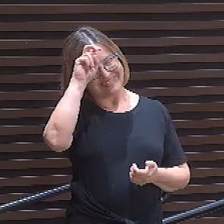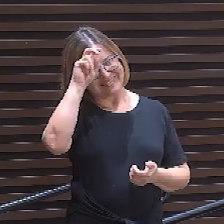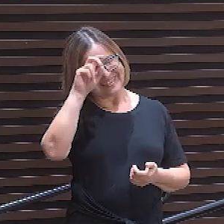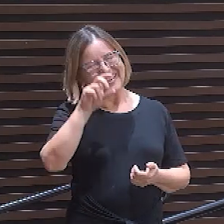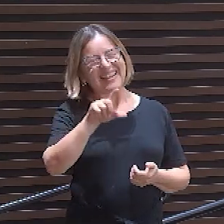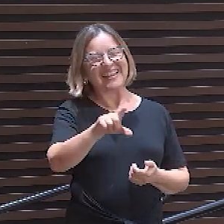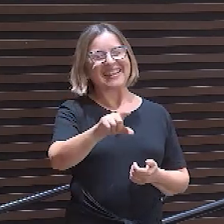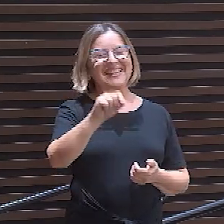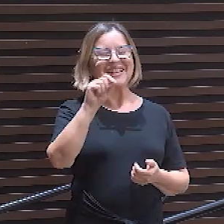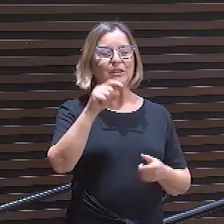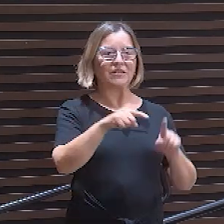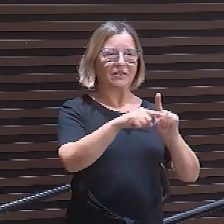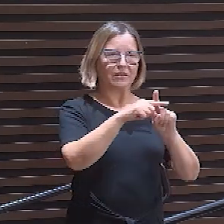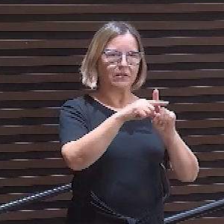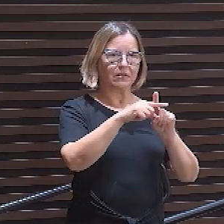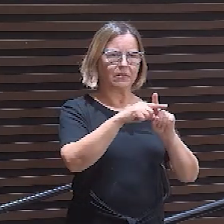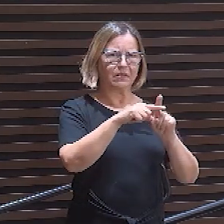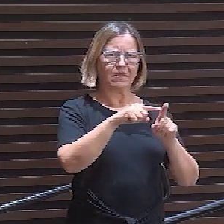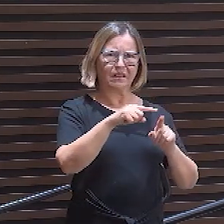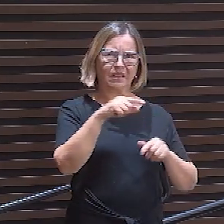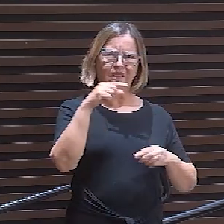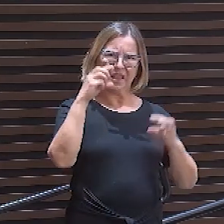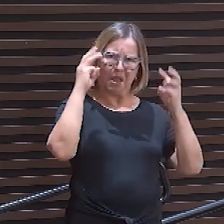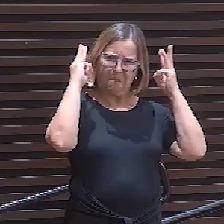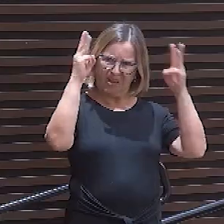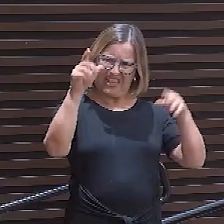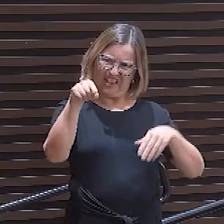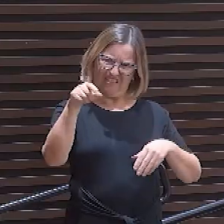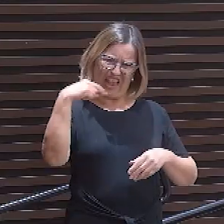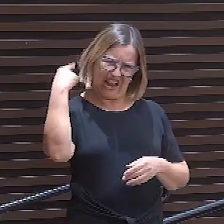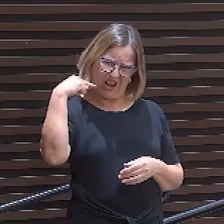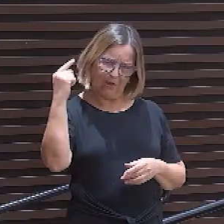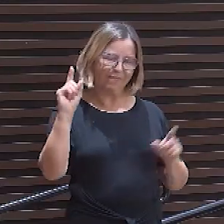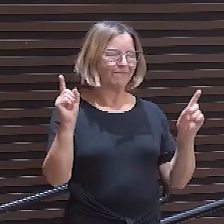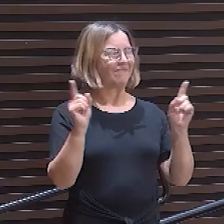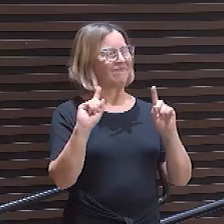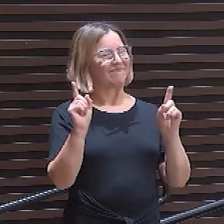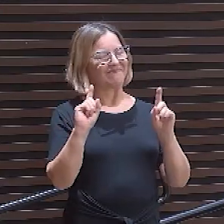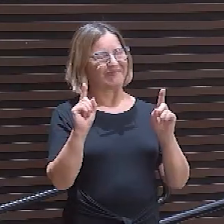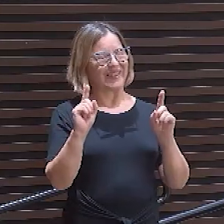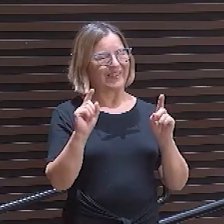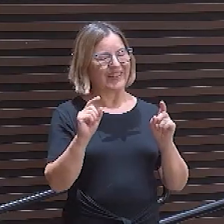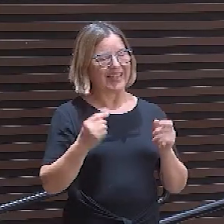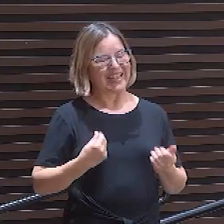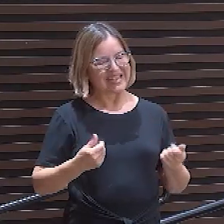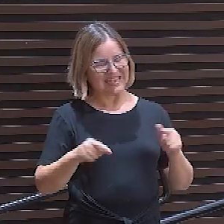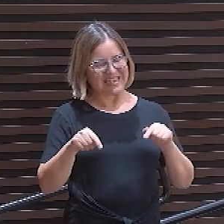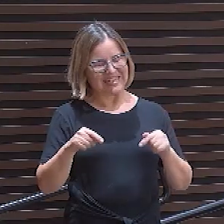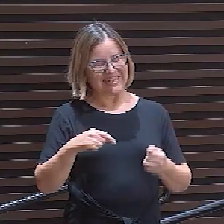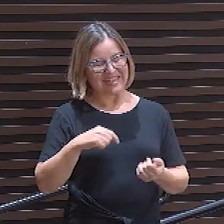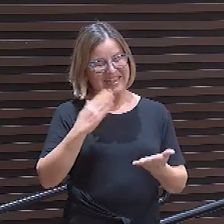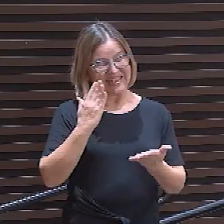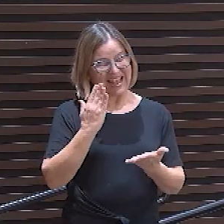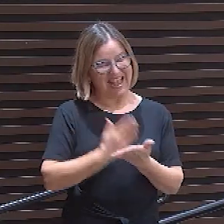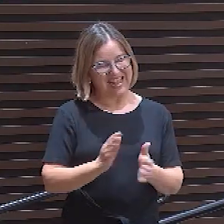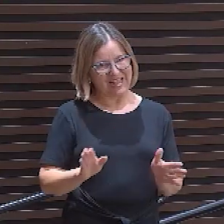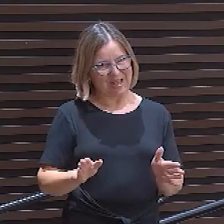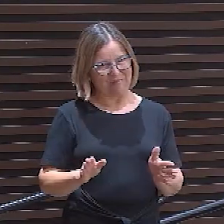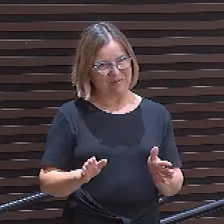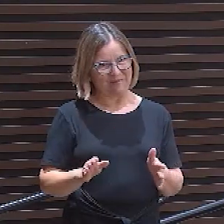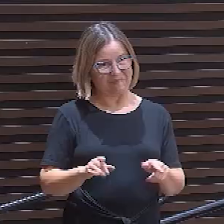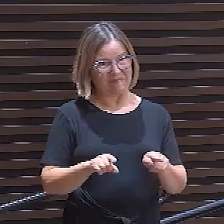cruz. Você é louco, Moisés? Não, isso aqui é perecível, aquilo ali é eterno. Isso aqui